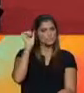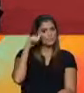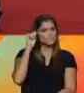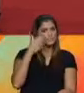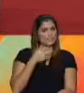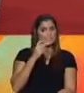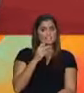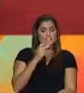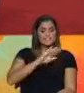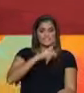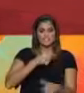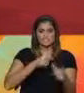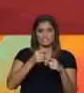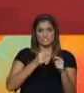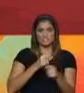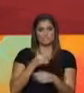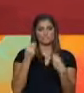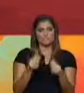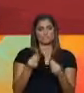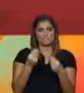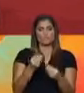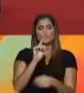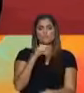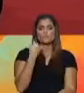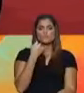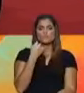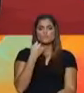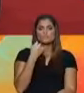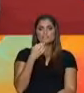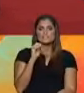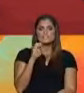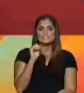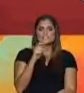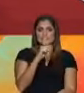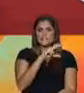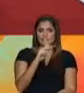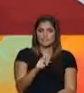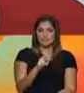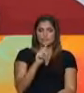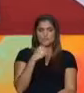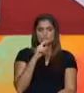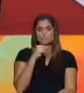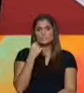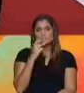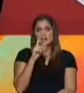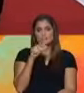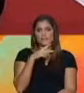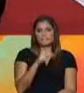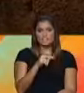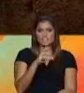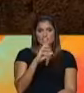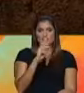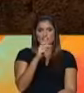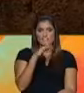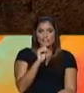da Serra da Estrela, como disse, muito bom. Temos o bolo de ceia, o bolo negro de ceia. Temos uma bola doce de Almeida. Temos as cavacas